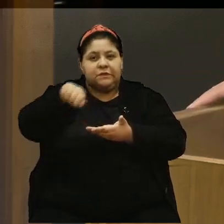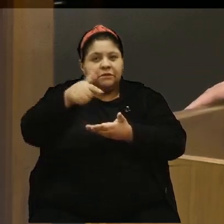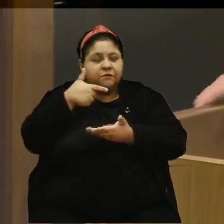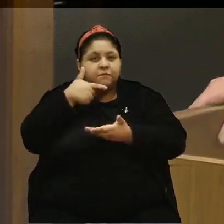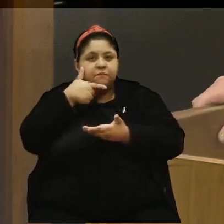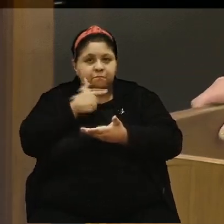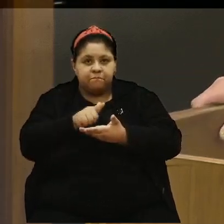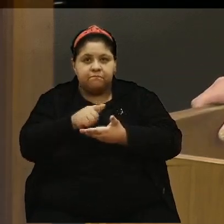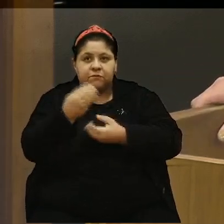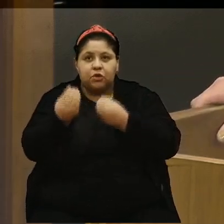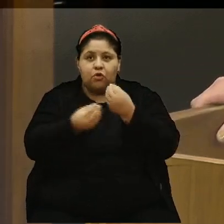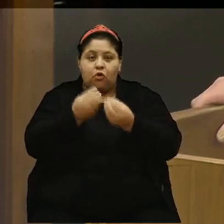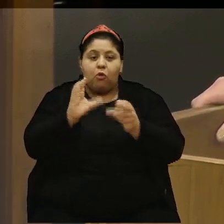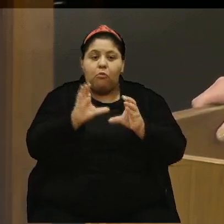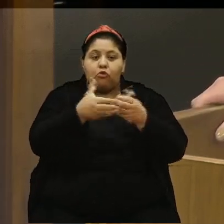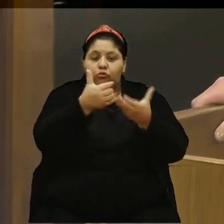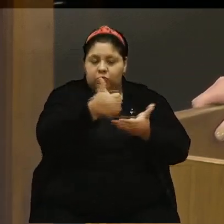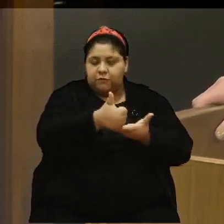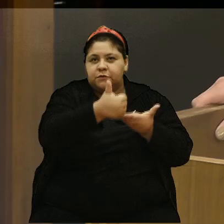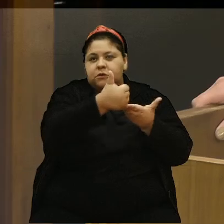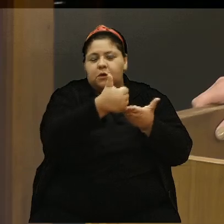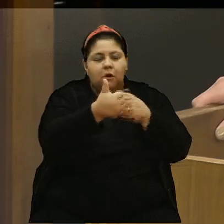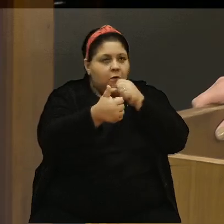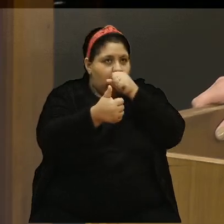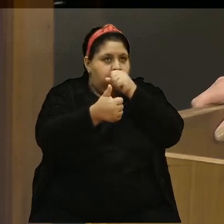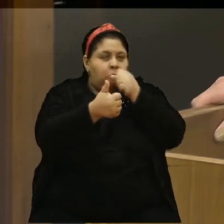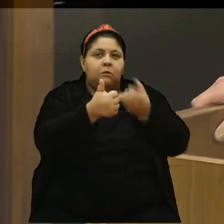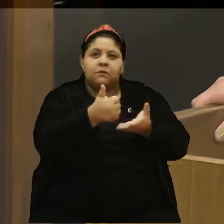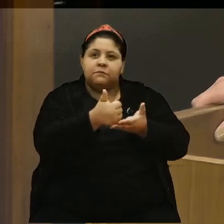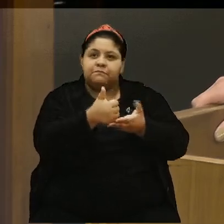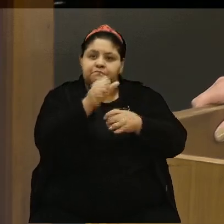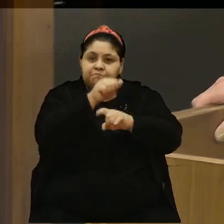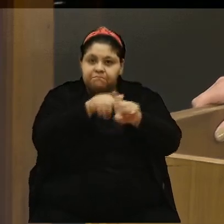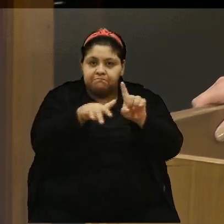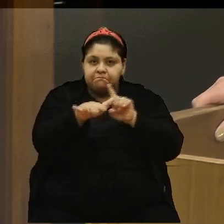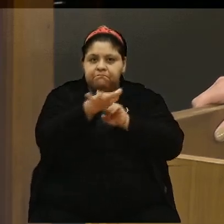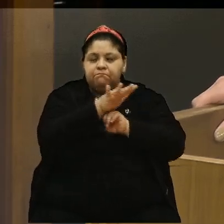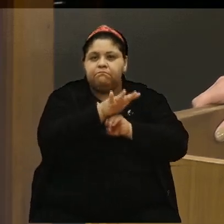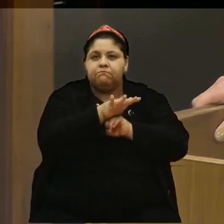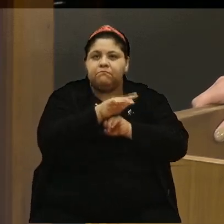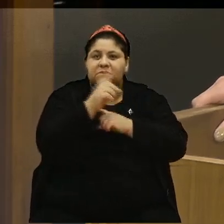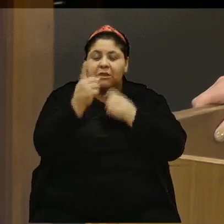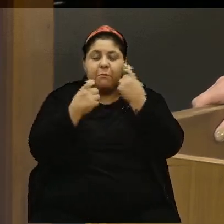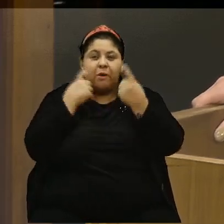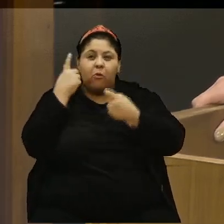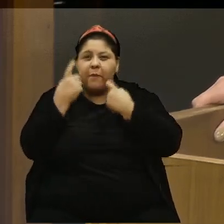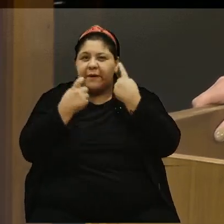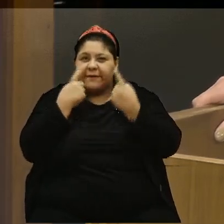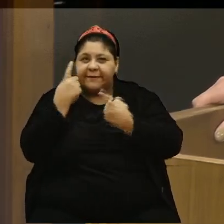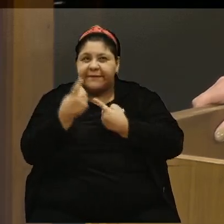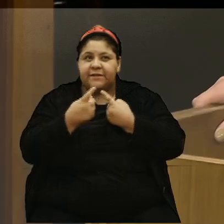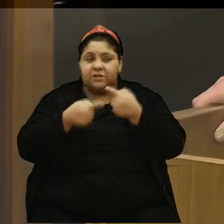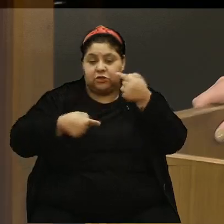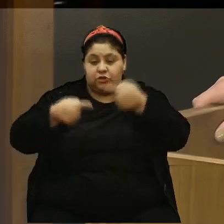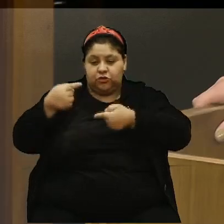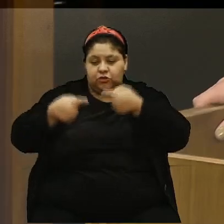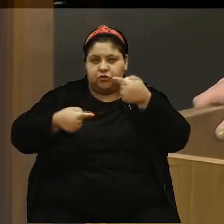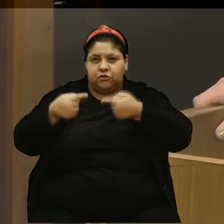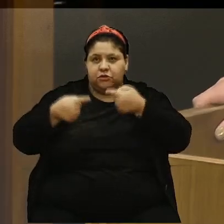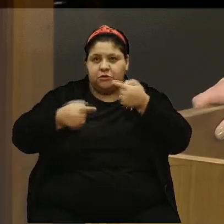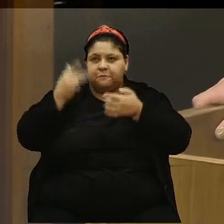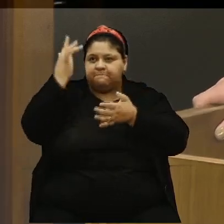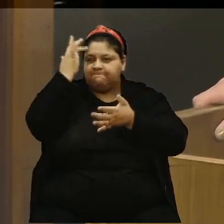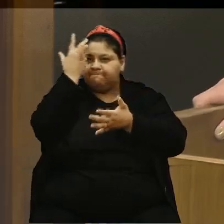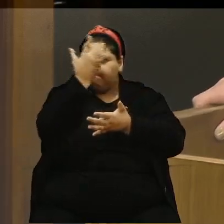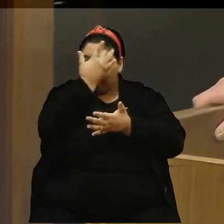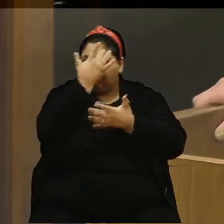consiga, enquanto frente parlamentar, enquanto sociedade preocupada em debater as questões da saúde